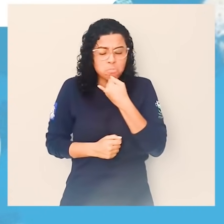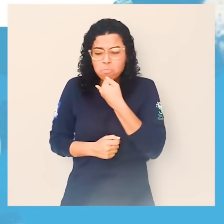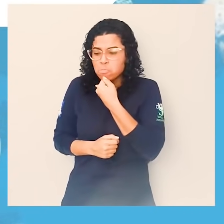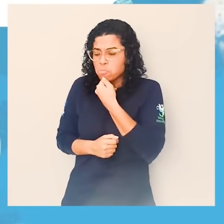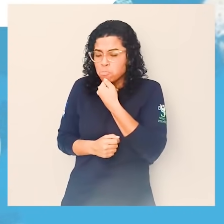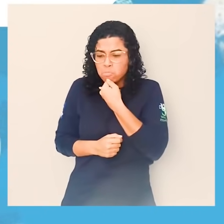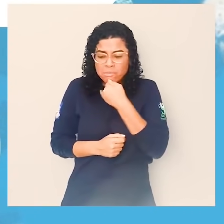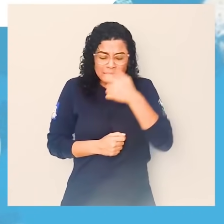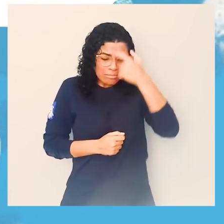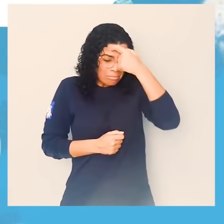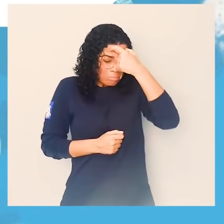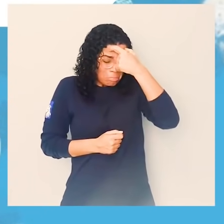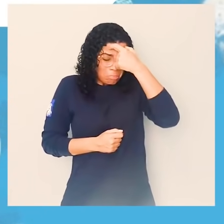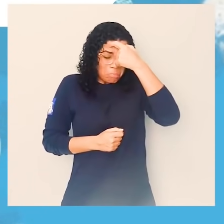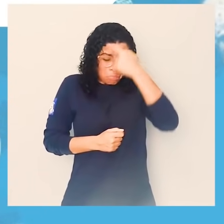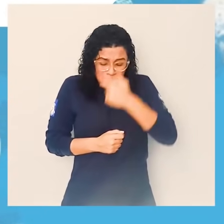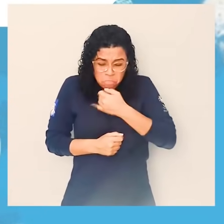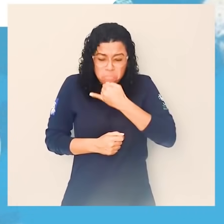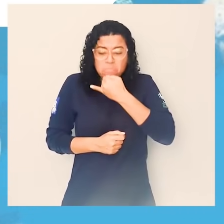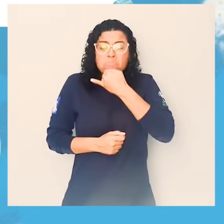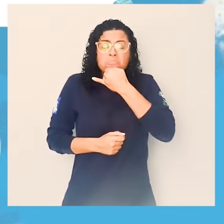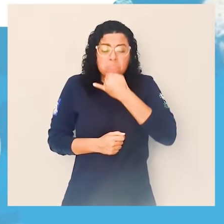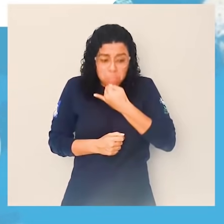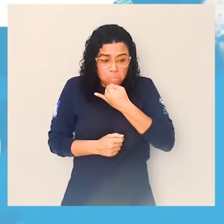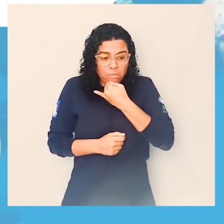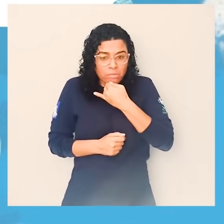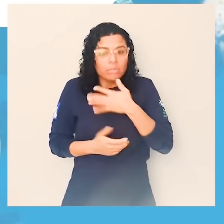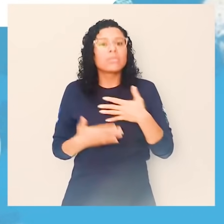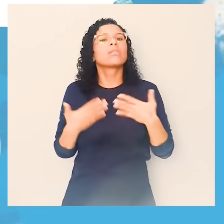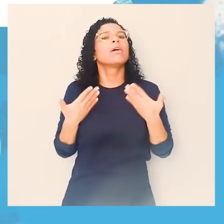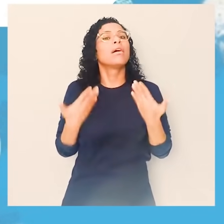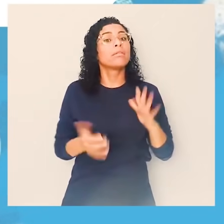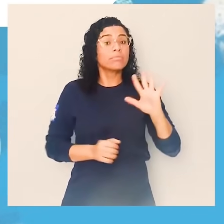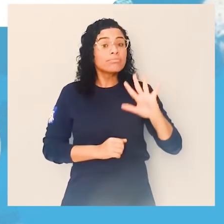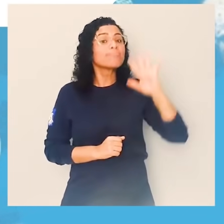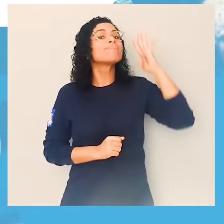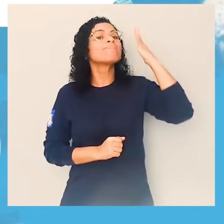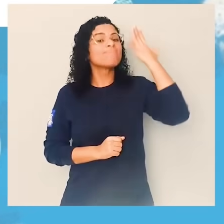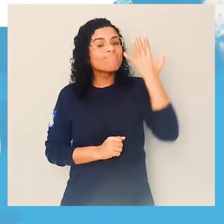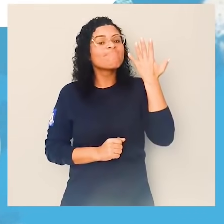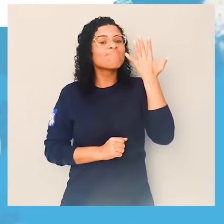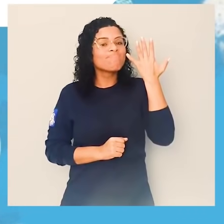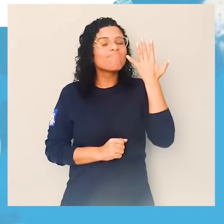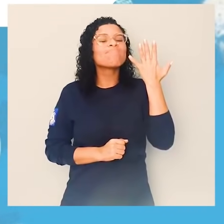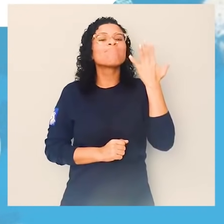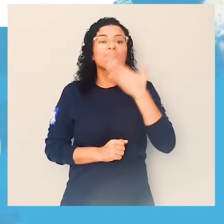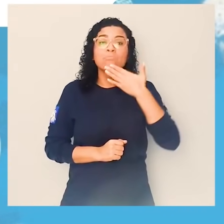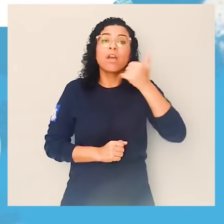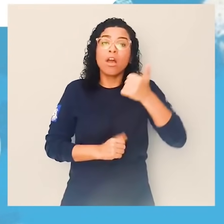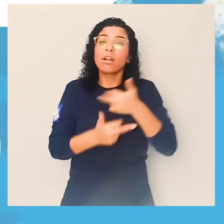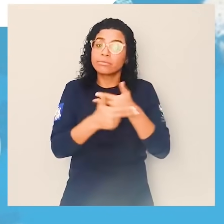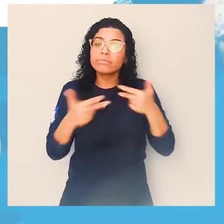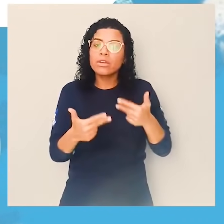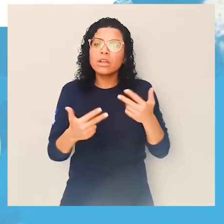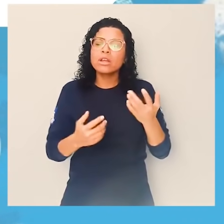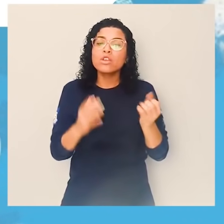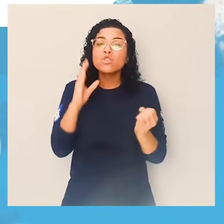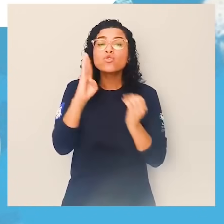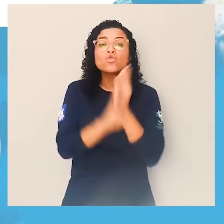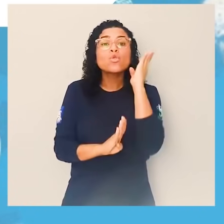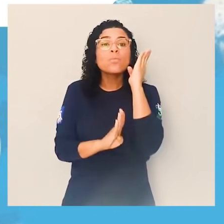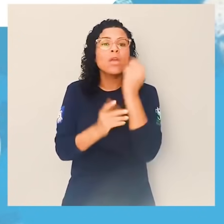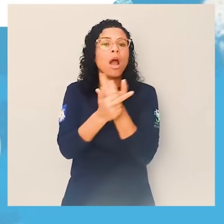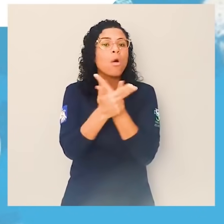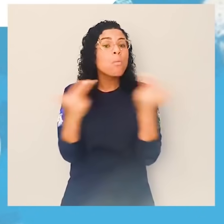tristeza, uma dor na consciência. Então ele resolveu dar um jeito na situação, descobrir